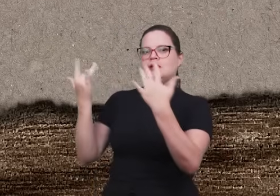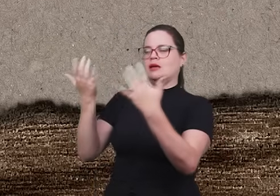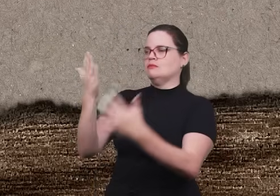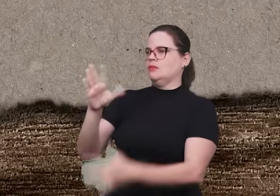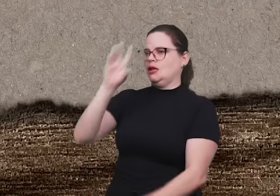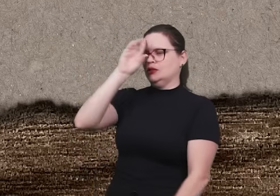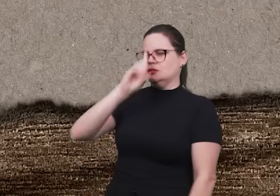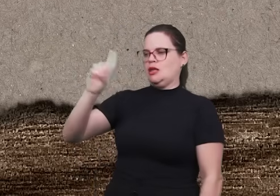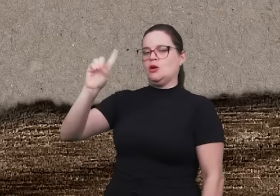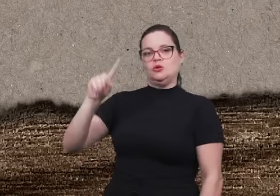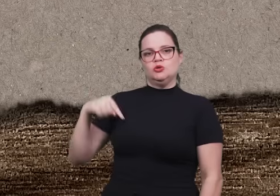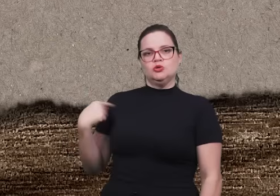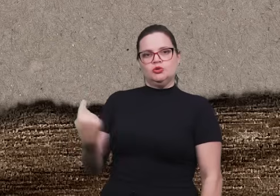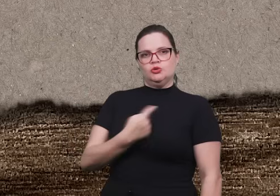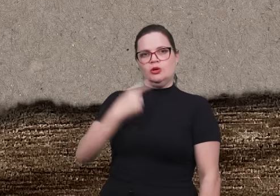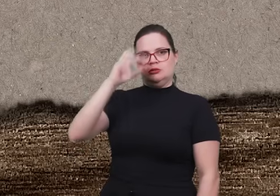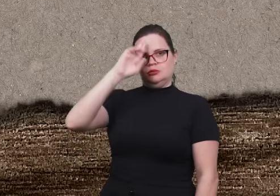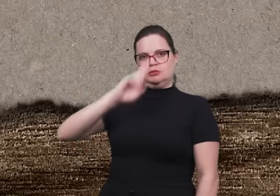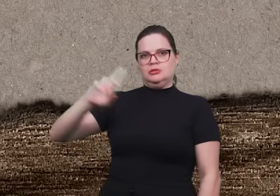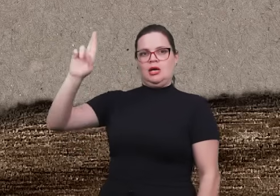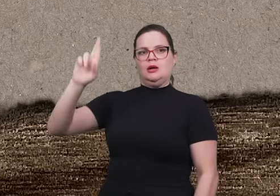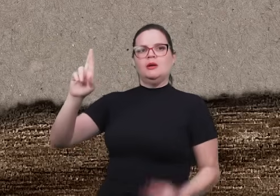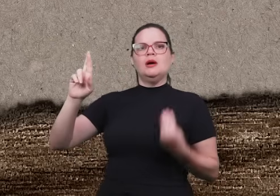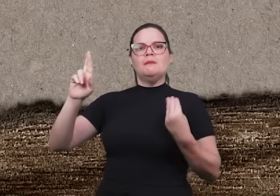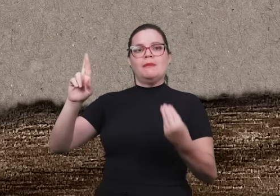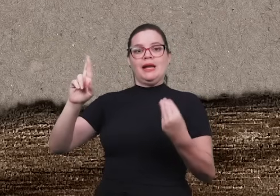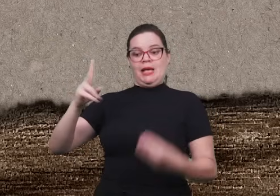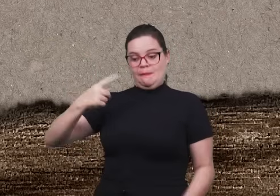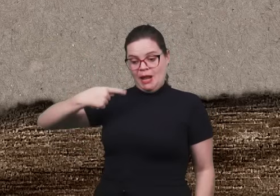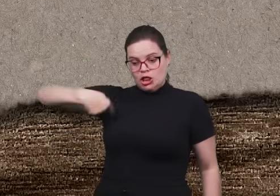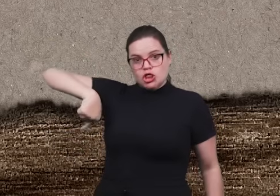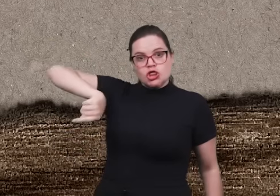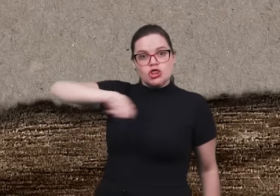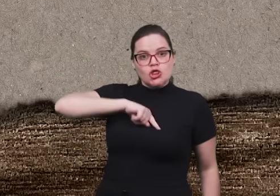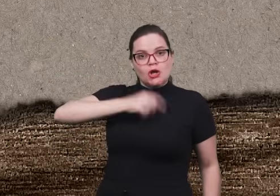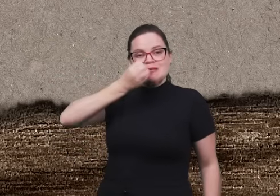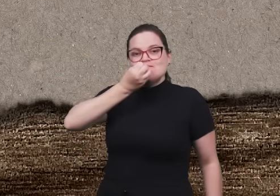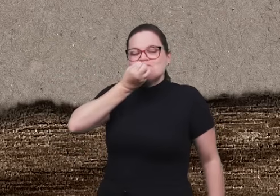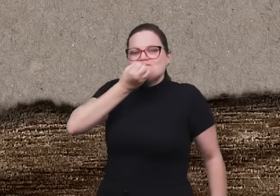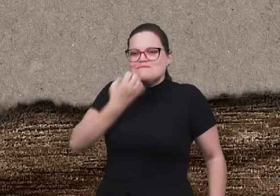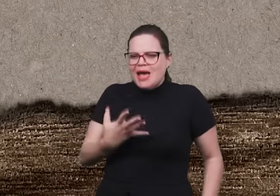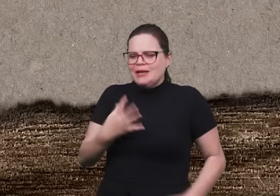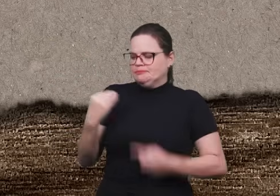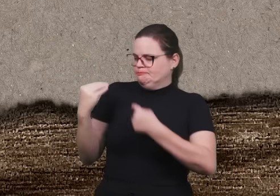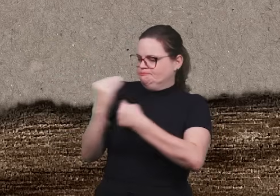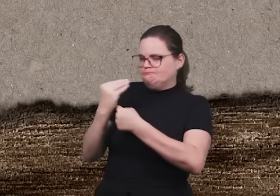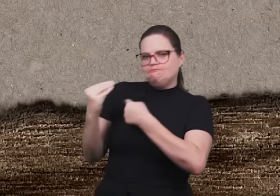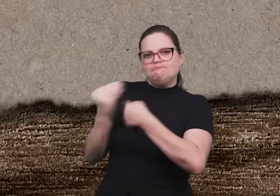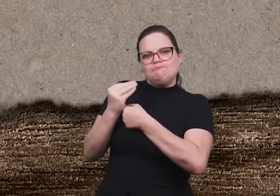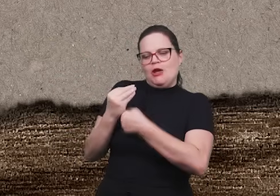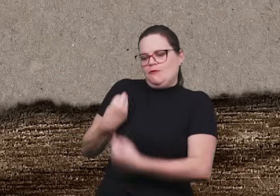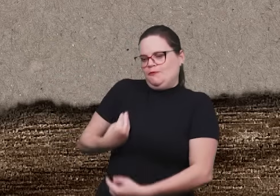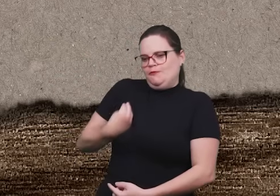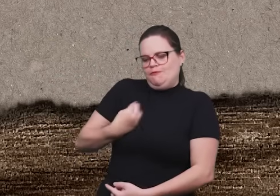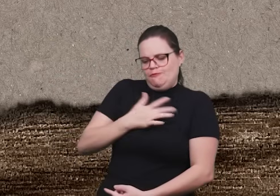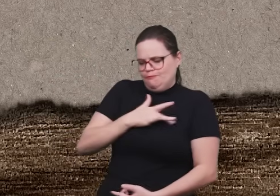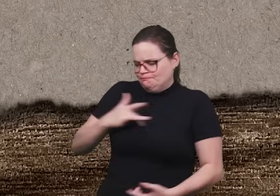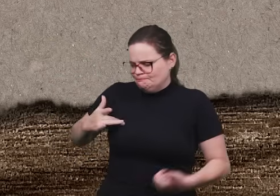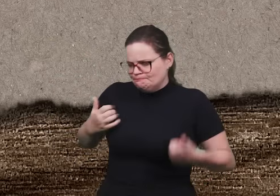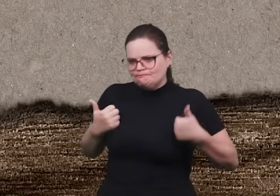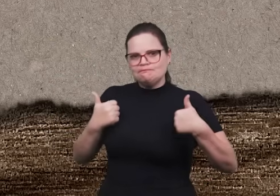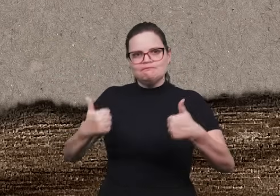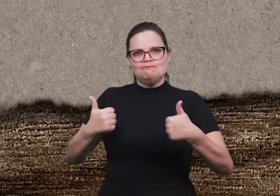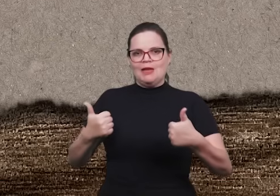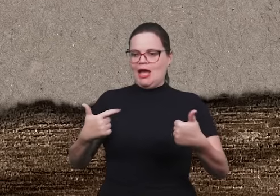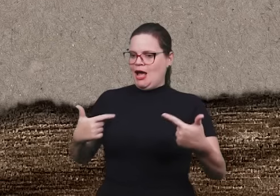nosso Deus, para o nosso perpétuo bem, para nos guardar em vida, como